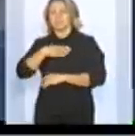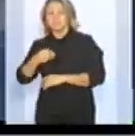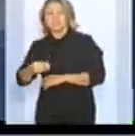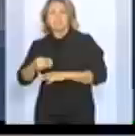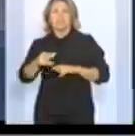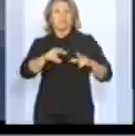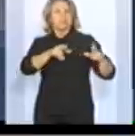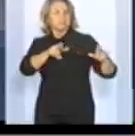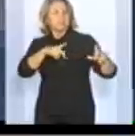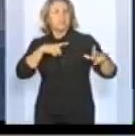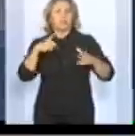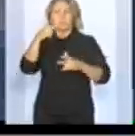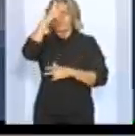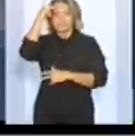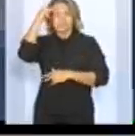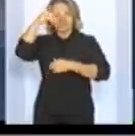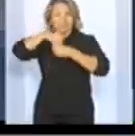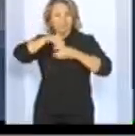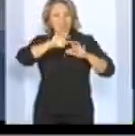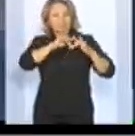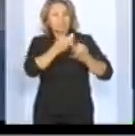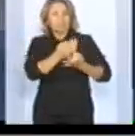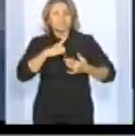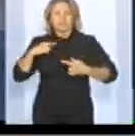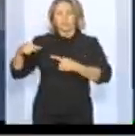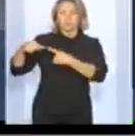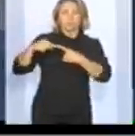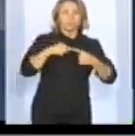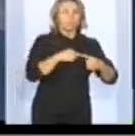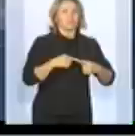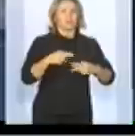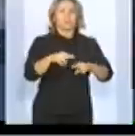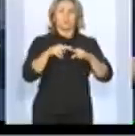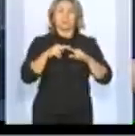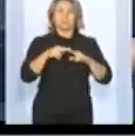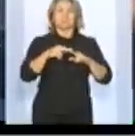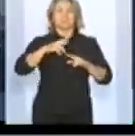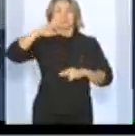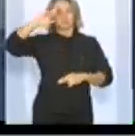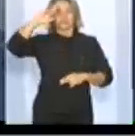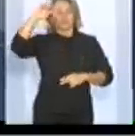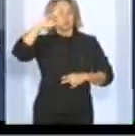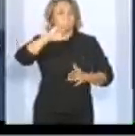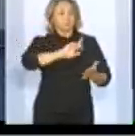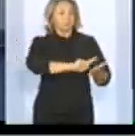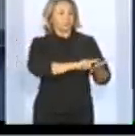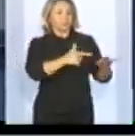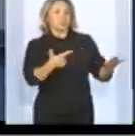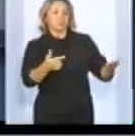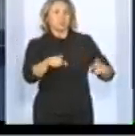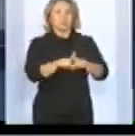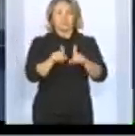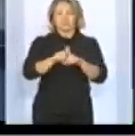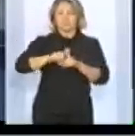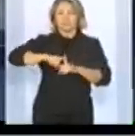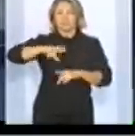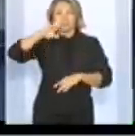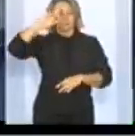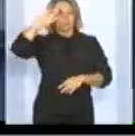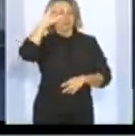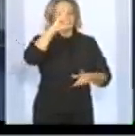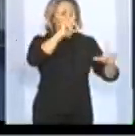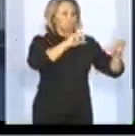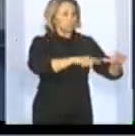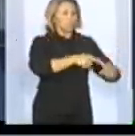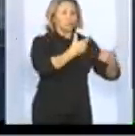que tenha alguma interligação. Ele é o dono do jornal e também é o dono do canal local e também da operadora